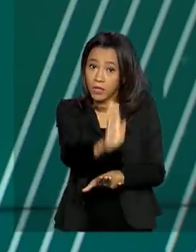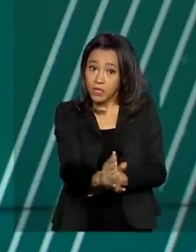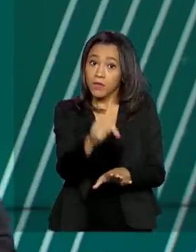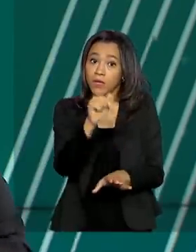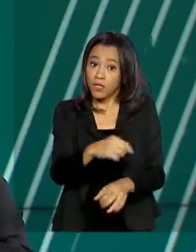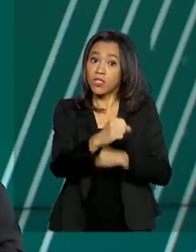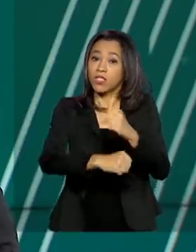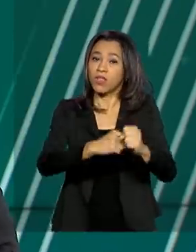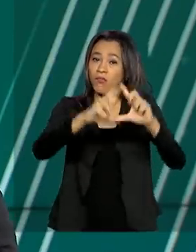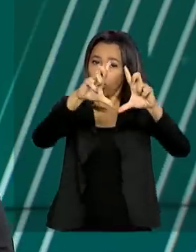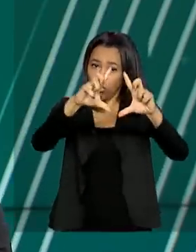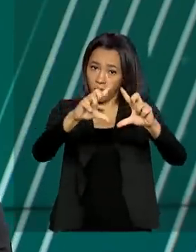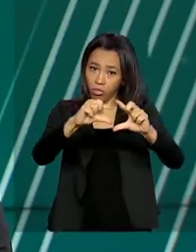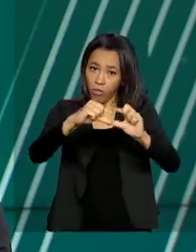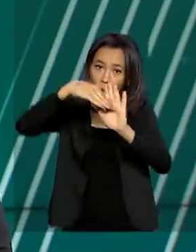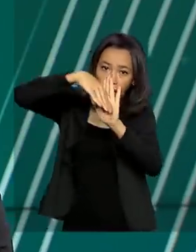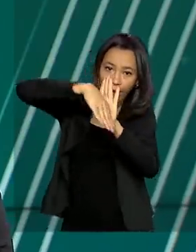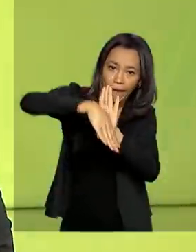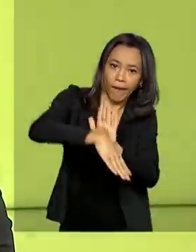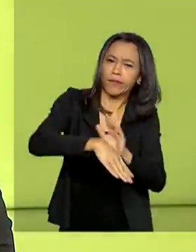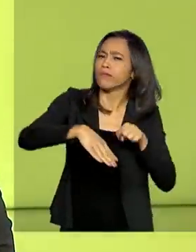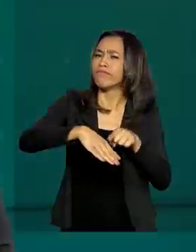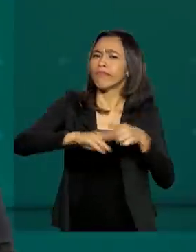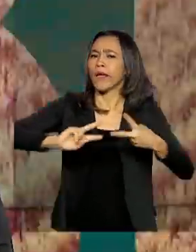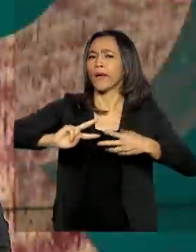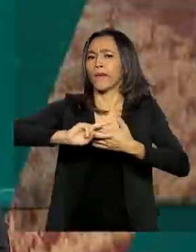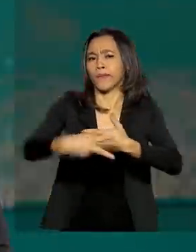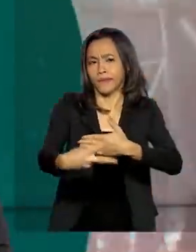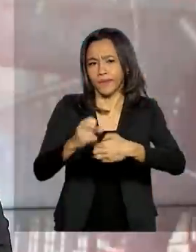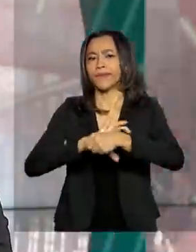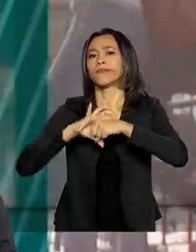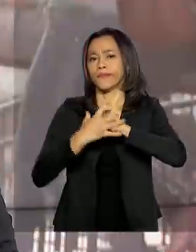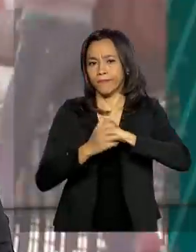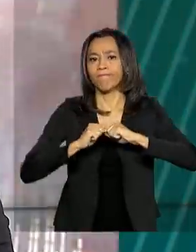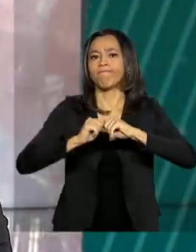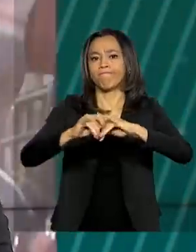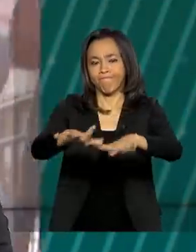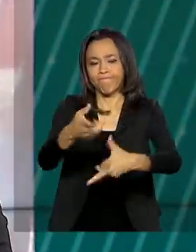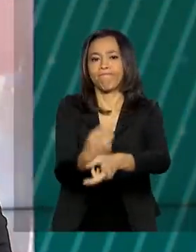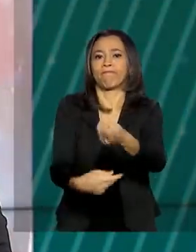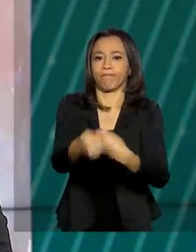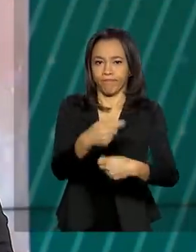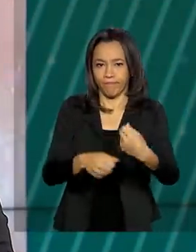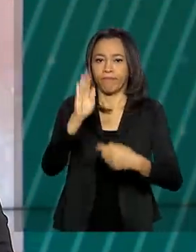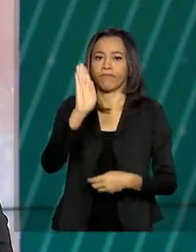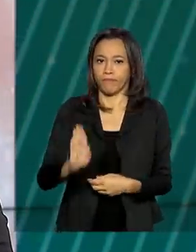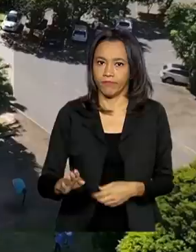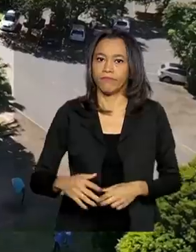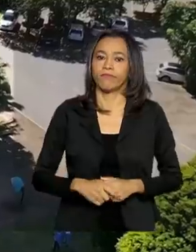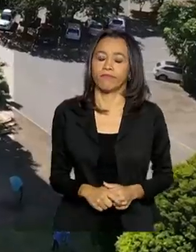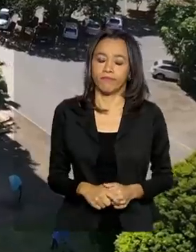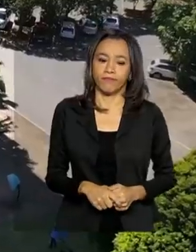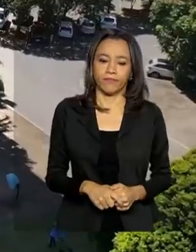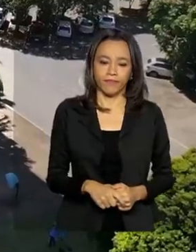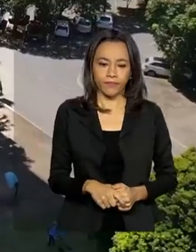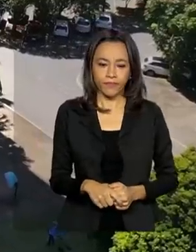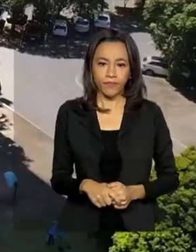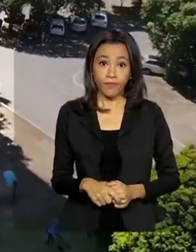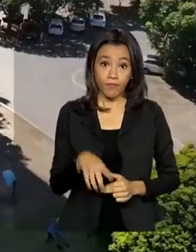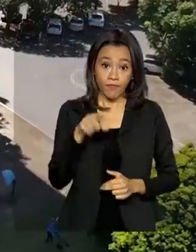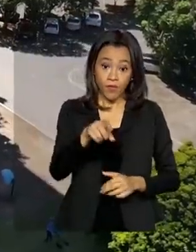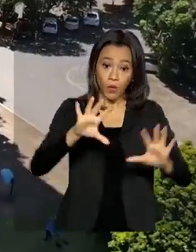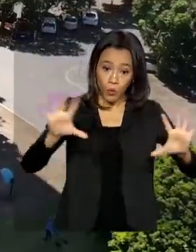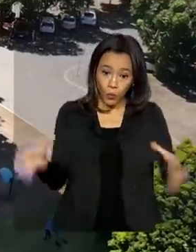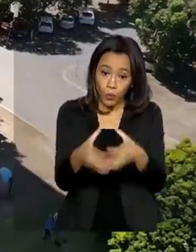ano. A estimativa representa os impactos da pandemia do coronavírus na economia brasileira. A